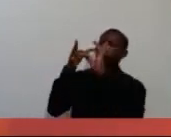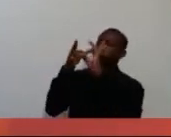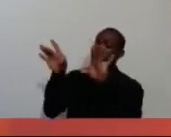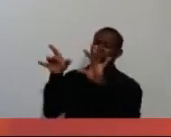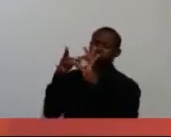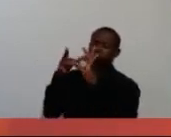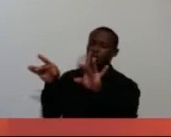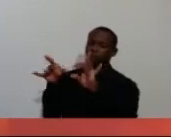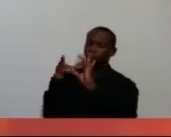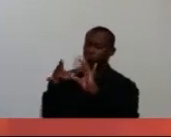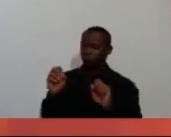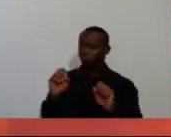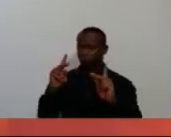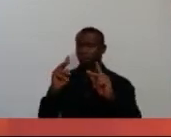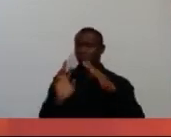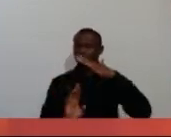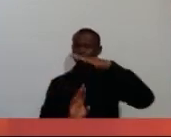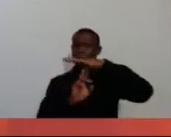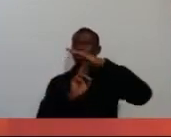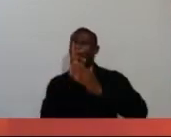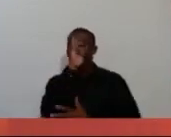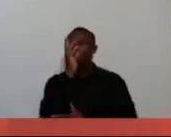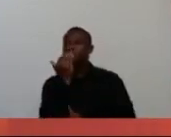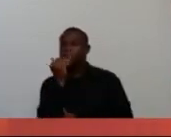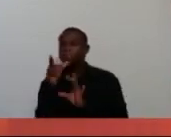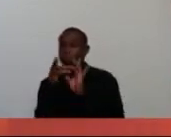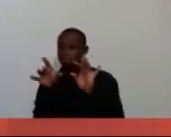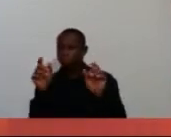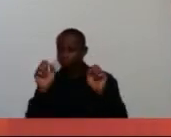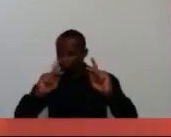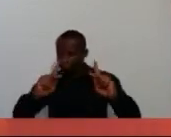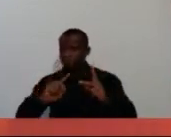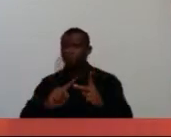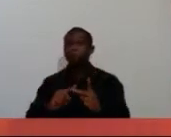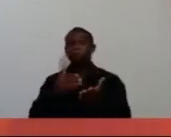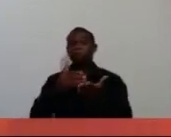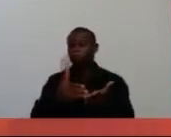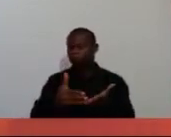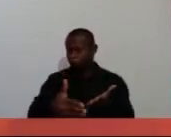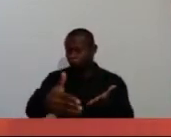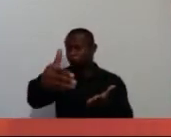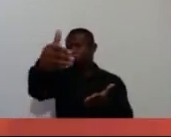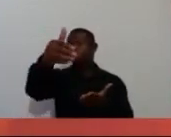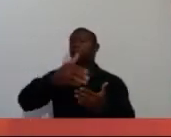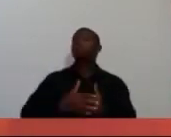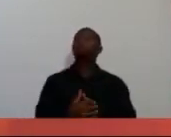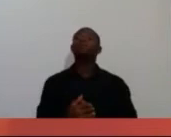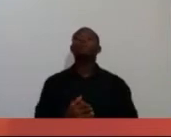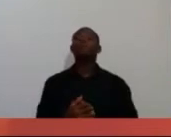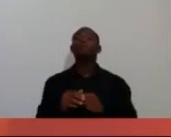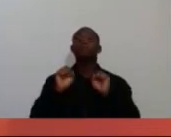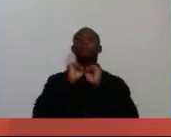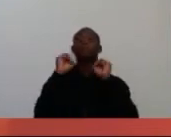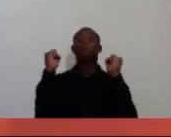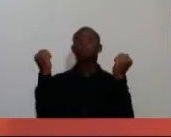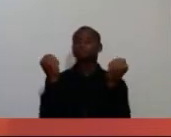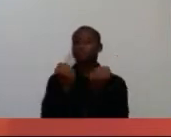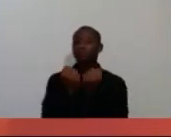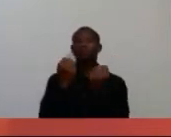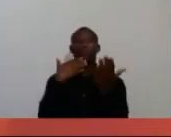bom? Nós vamos dar continuidade com o nosso seminário, agora um bate-papo bem descontraído, já